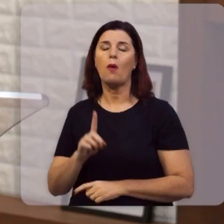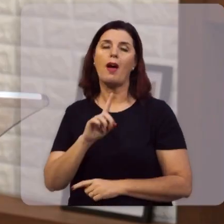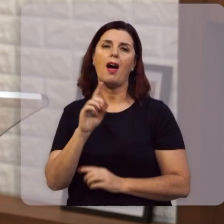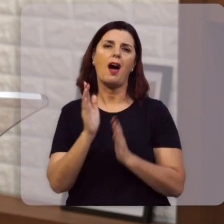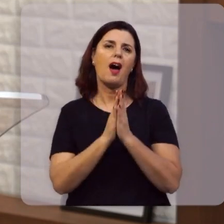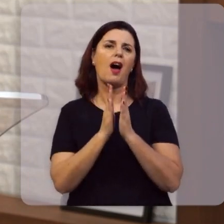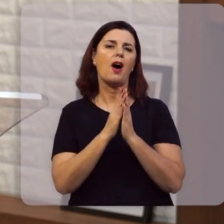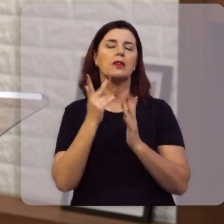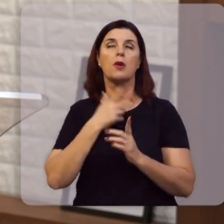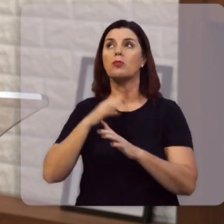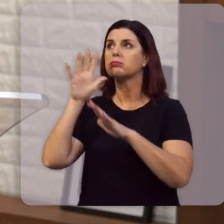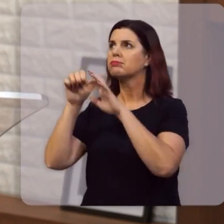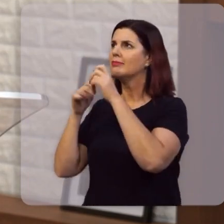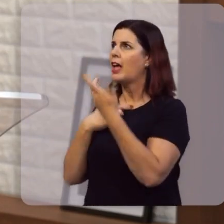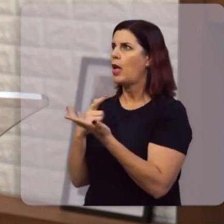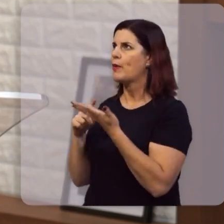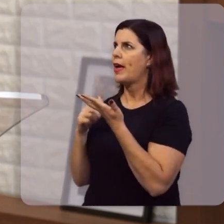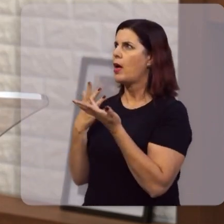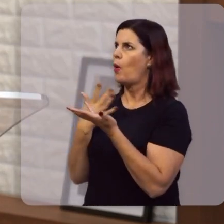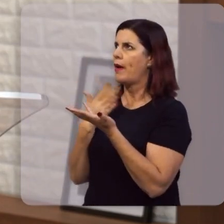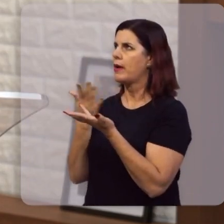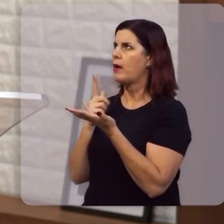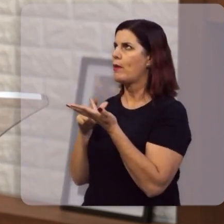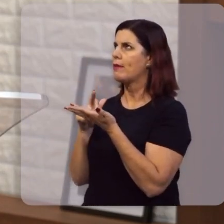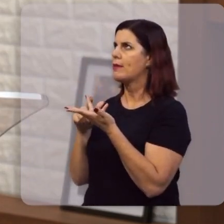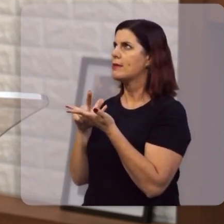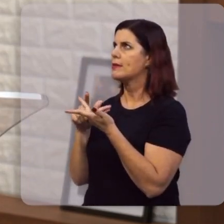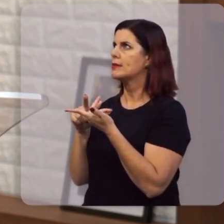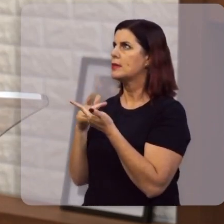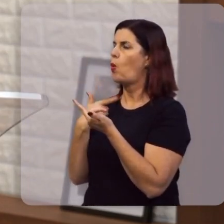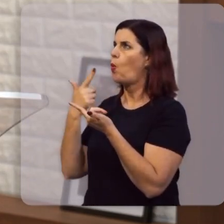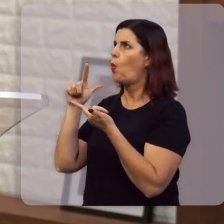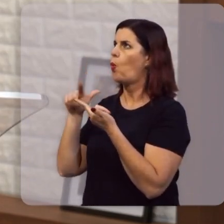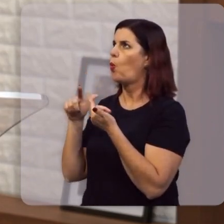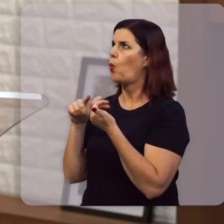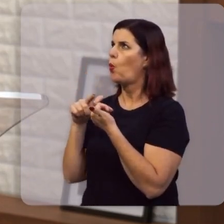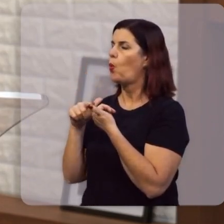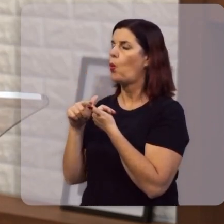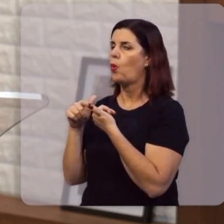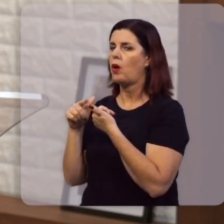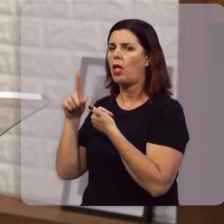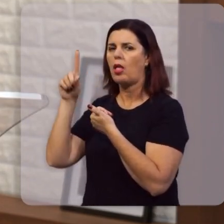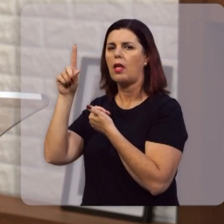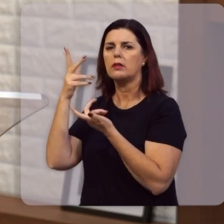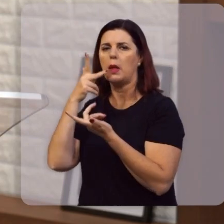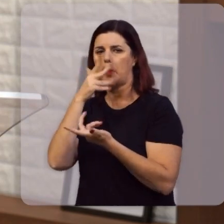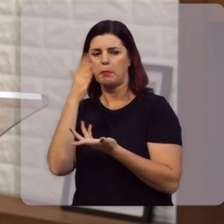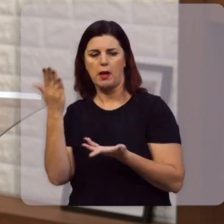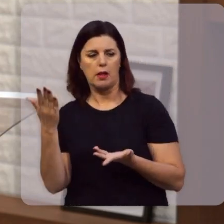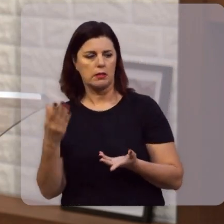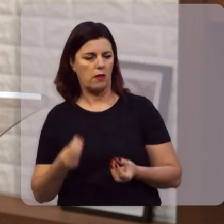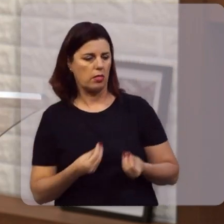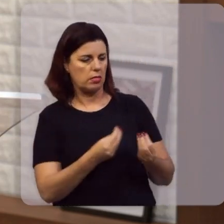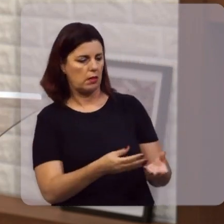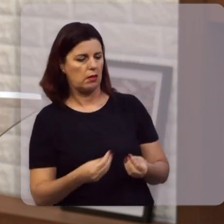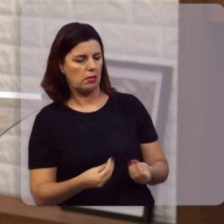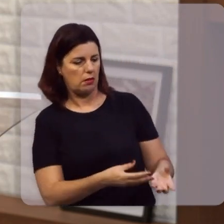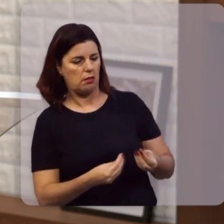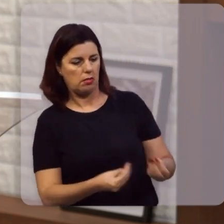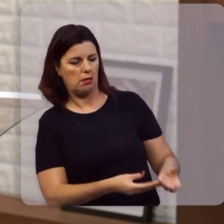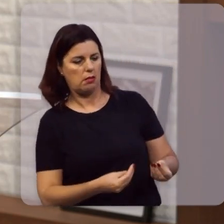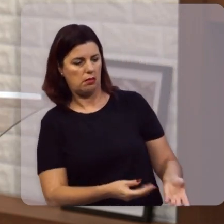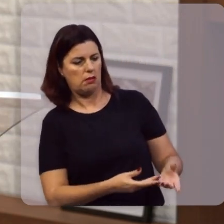orar para alcançar coisas, eu quero isso, eu quero aquilo outro. Parece que Deus é um despachante celestial.